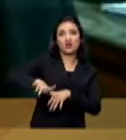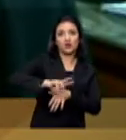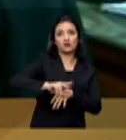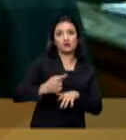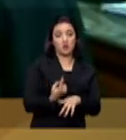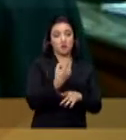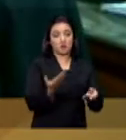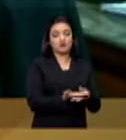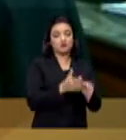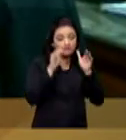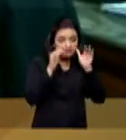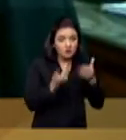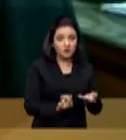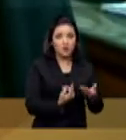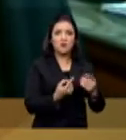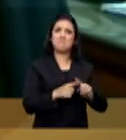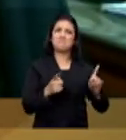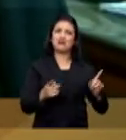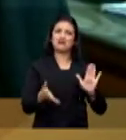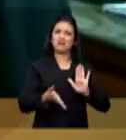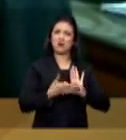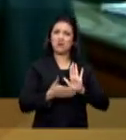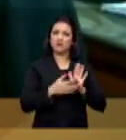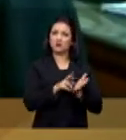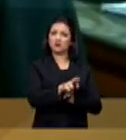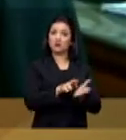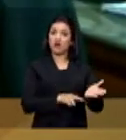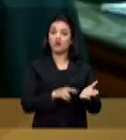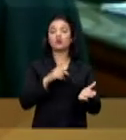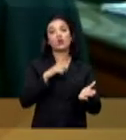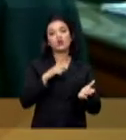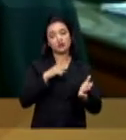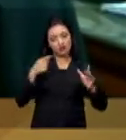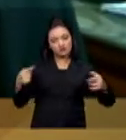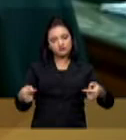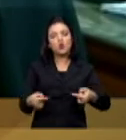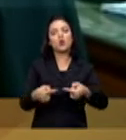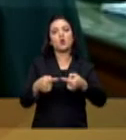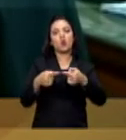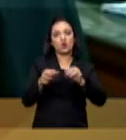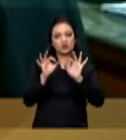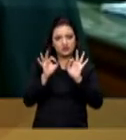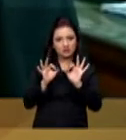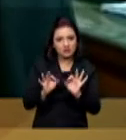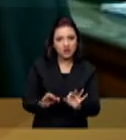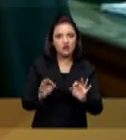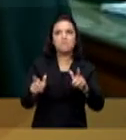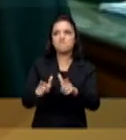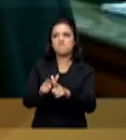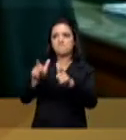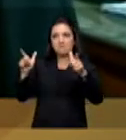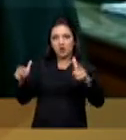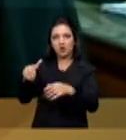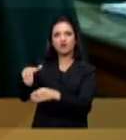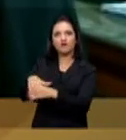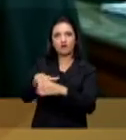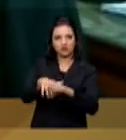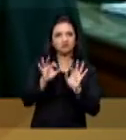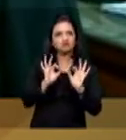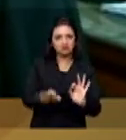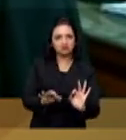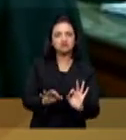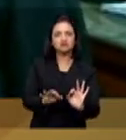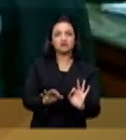que proposto pelo relator corresponde à visão da sempre ilustrada maioria, e